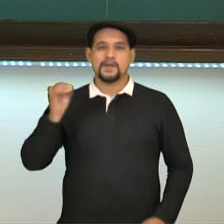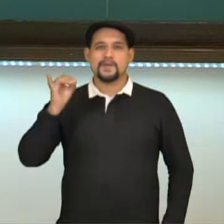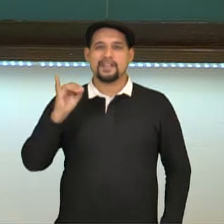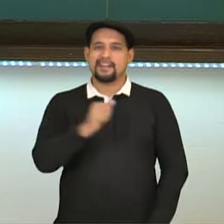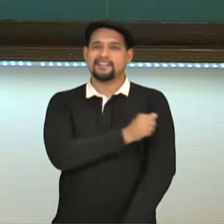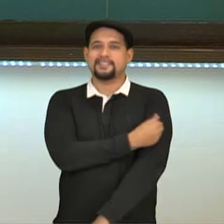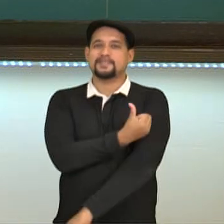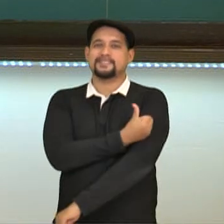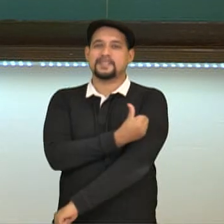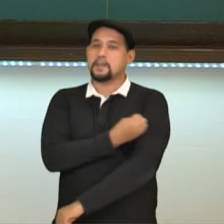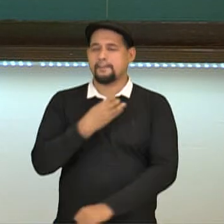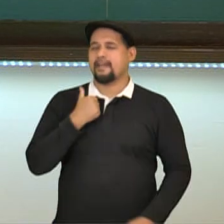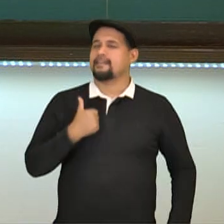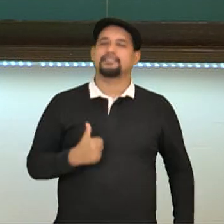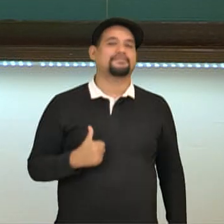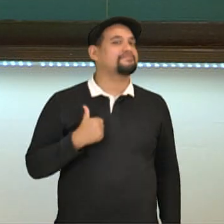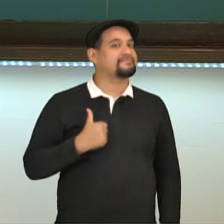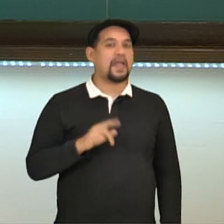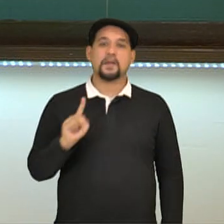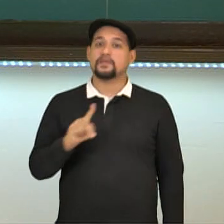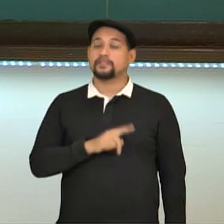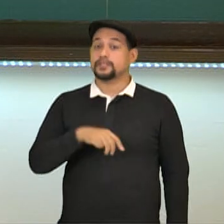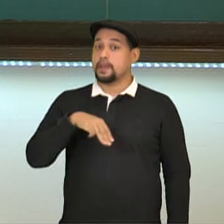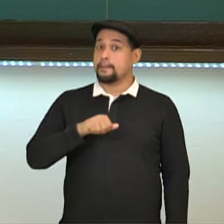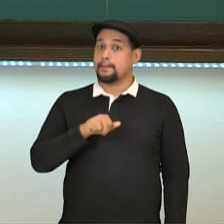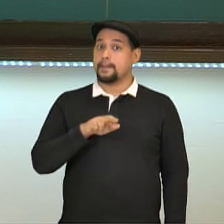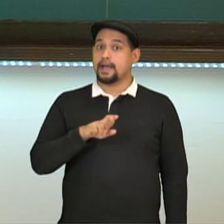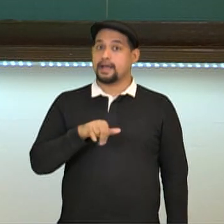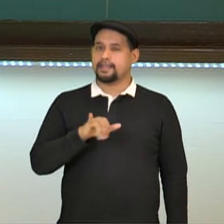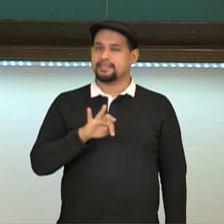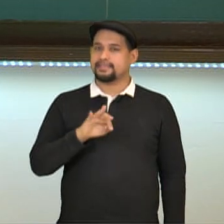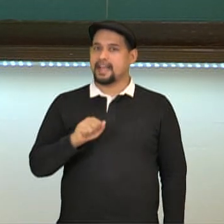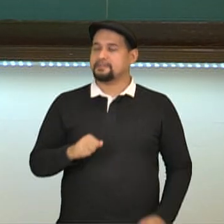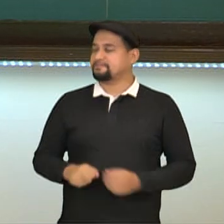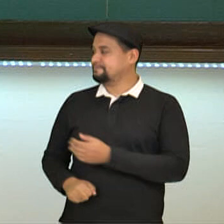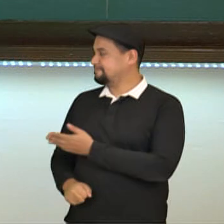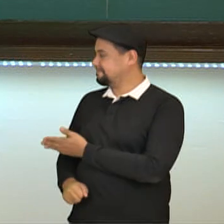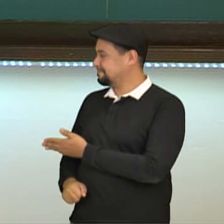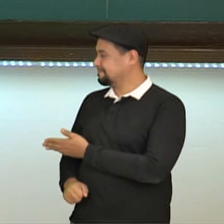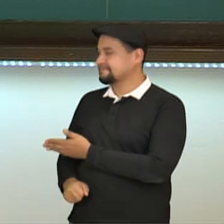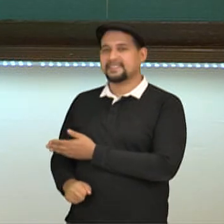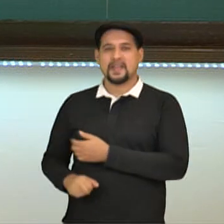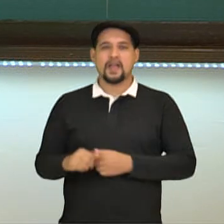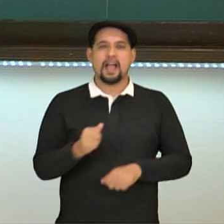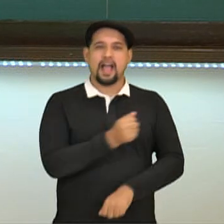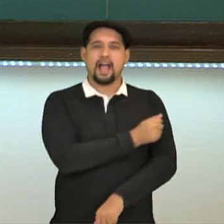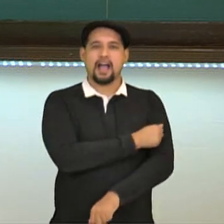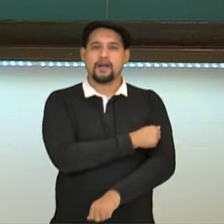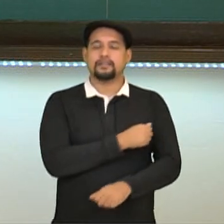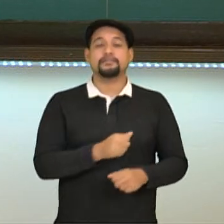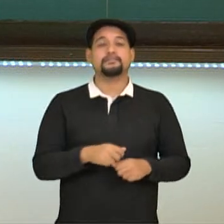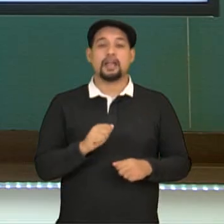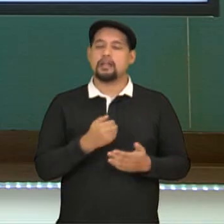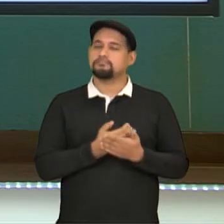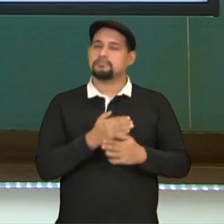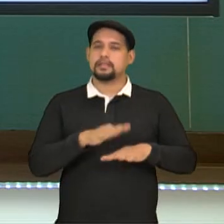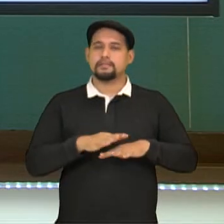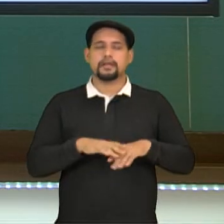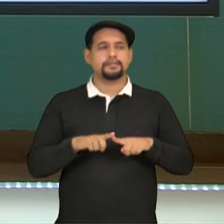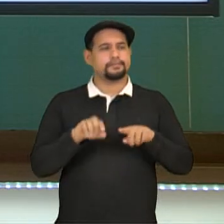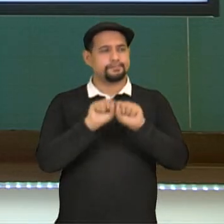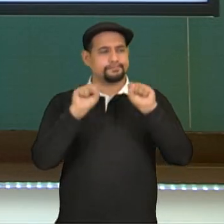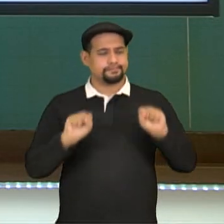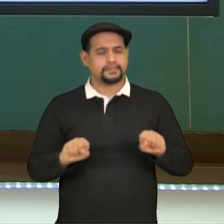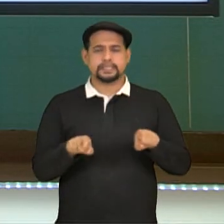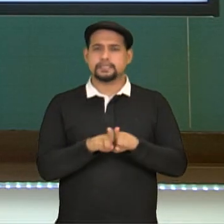Olá, estudantes do sexto ano, tudo bem? Sou a professora Marita e a gente está aqui para uma aula de matemática. Qual é o nosso objetivo? Retomar o